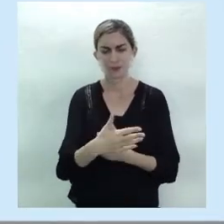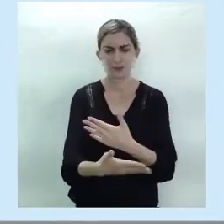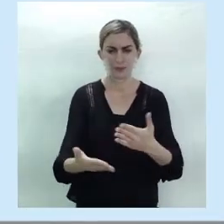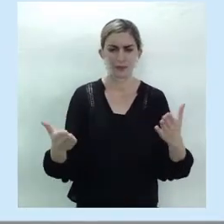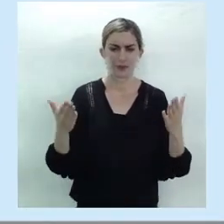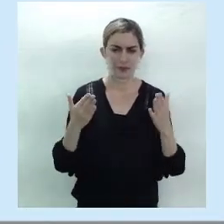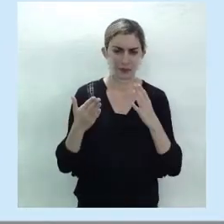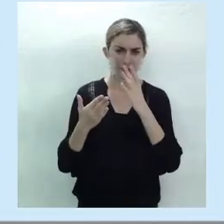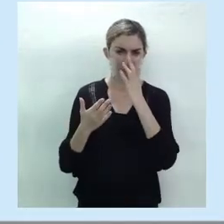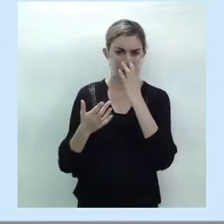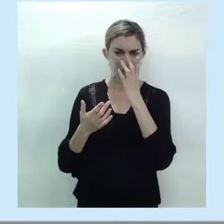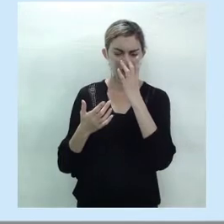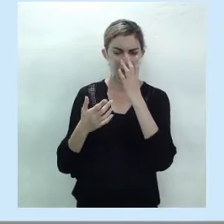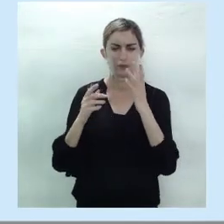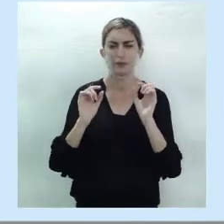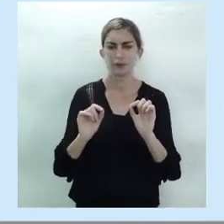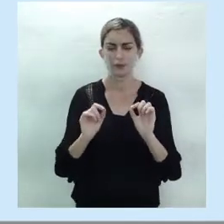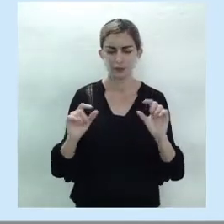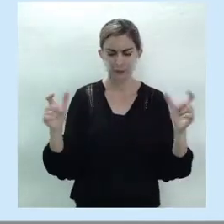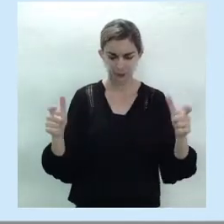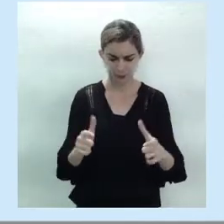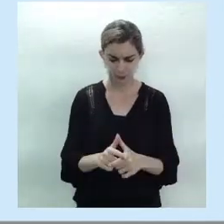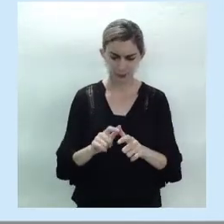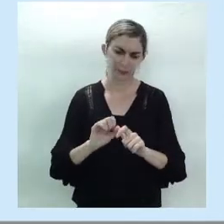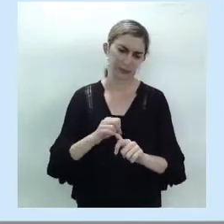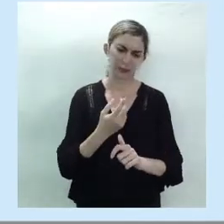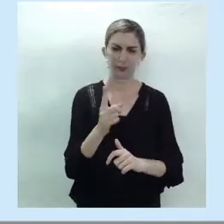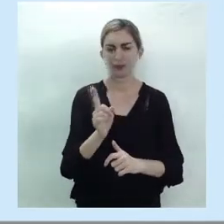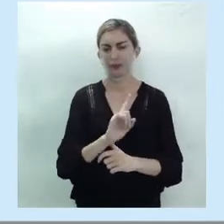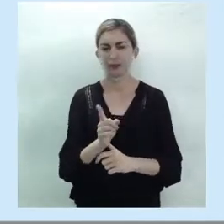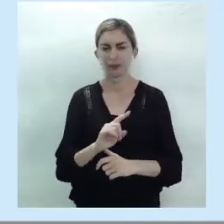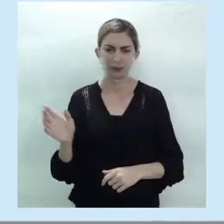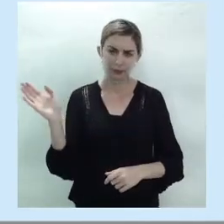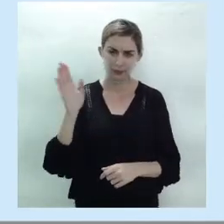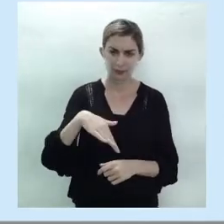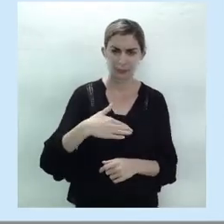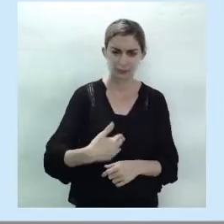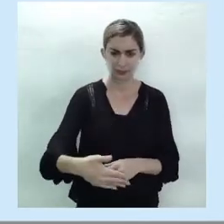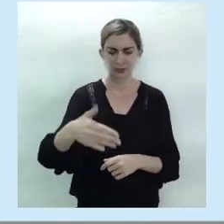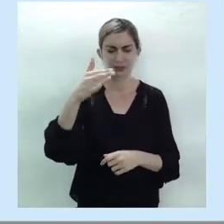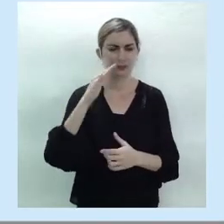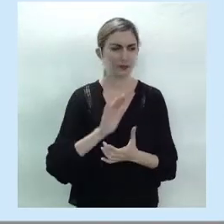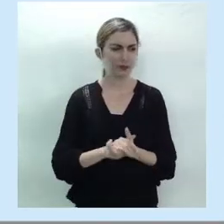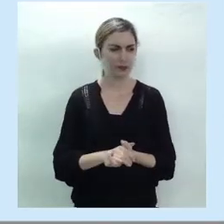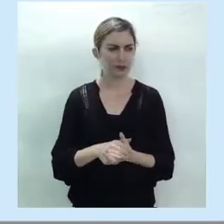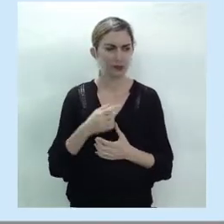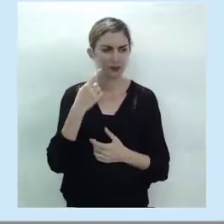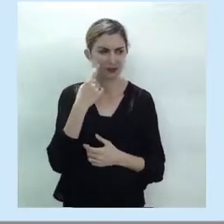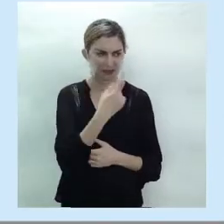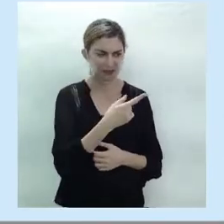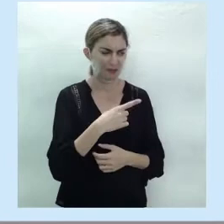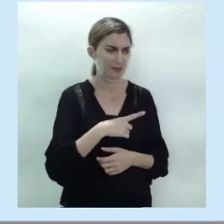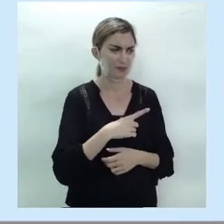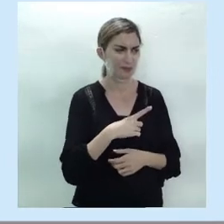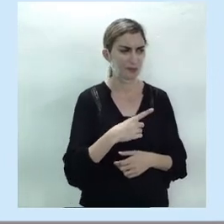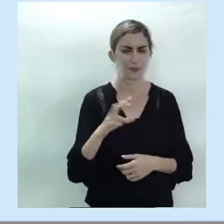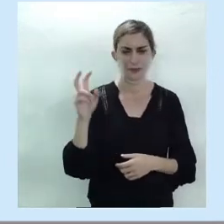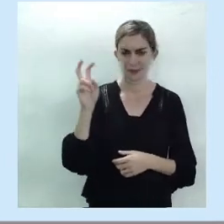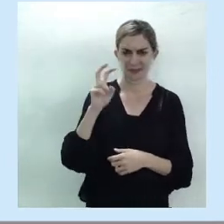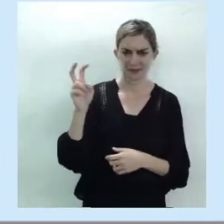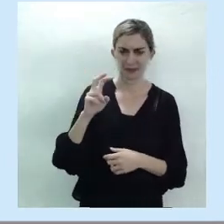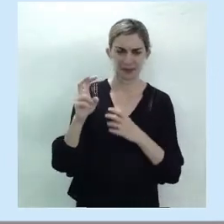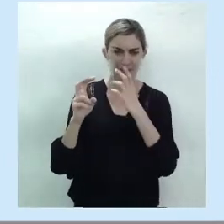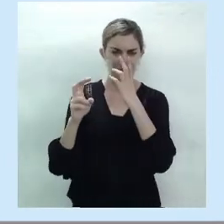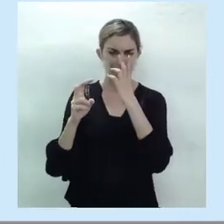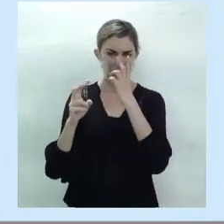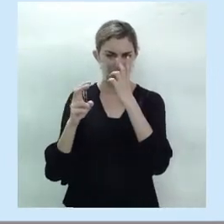sejam elas o quê? Minorias ou não. Vamos adiante aqui. Olhem, nós temos aqui o quinto princípio.